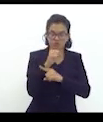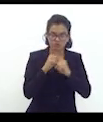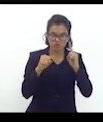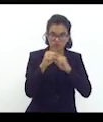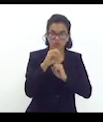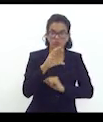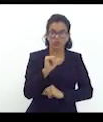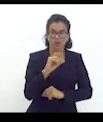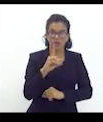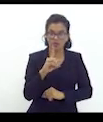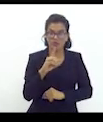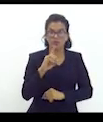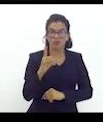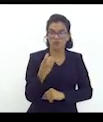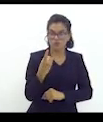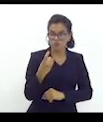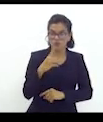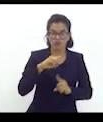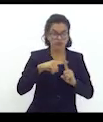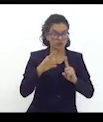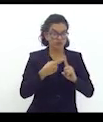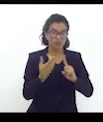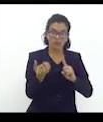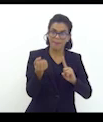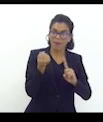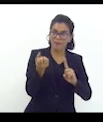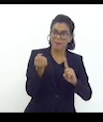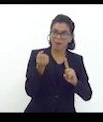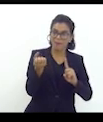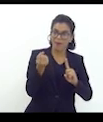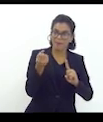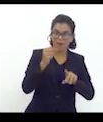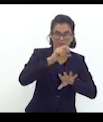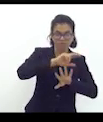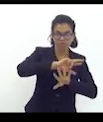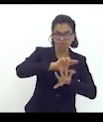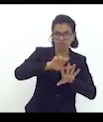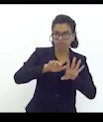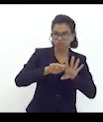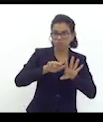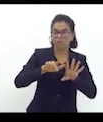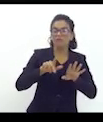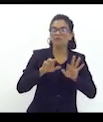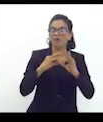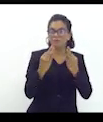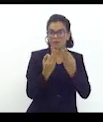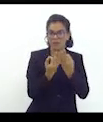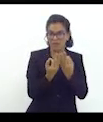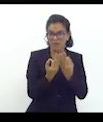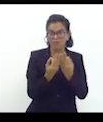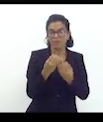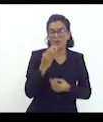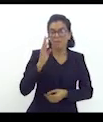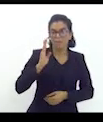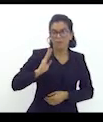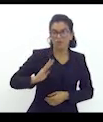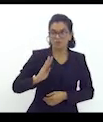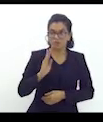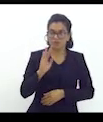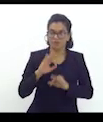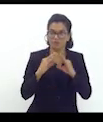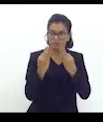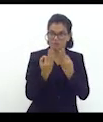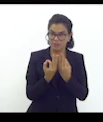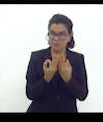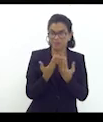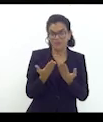CadÚnico, gestantes que recebem o benefício variável familiar do programa Bolsa Família. Então, eu